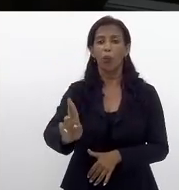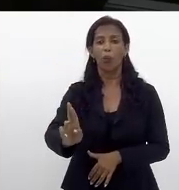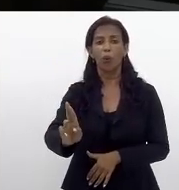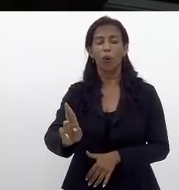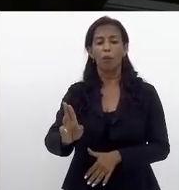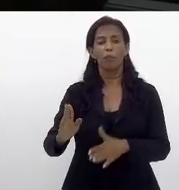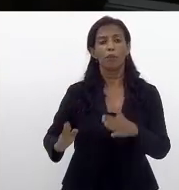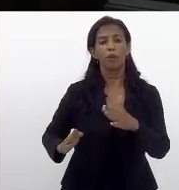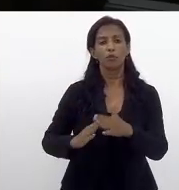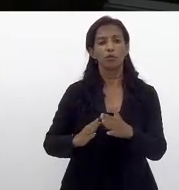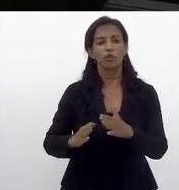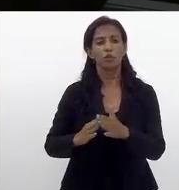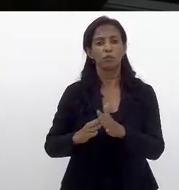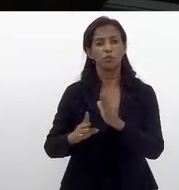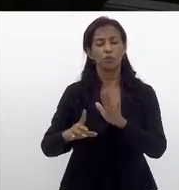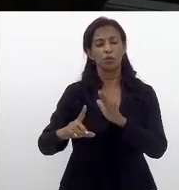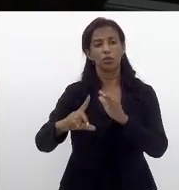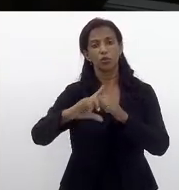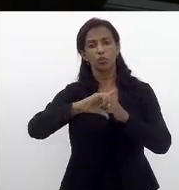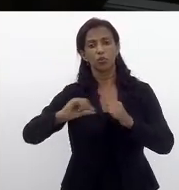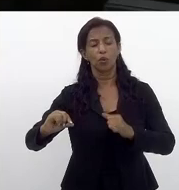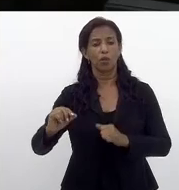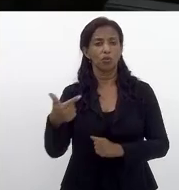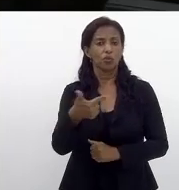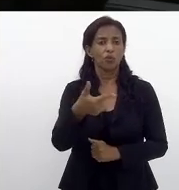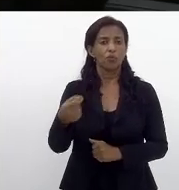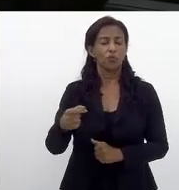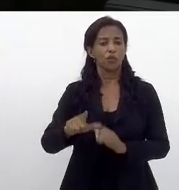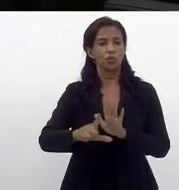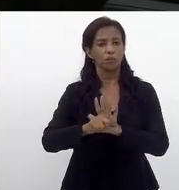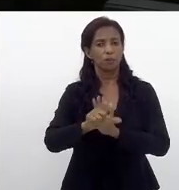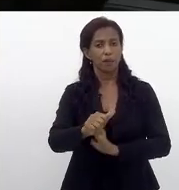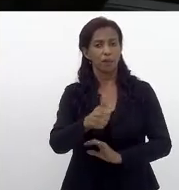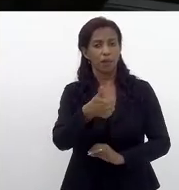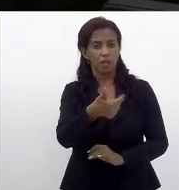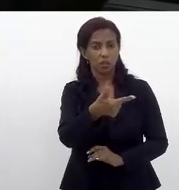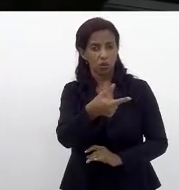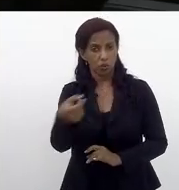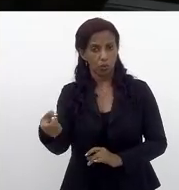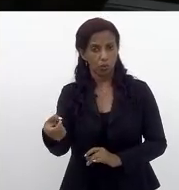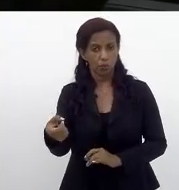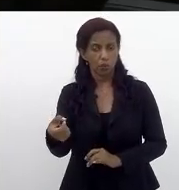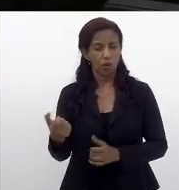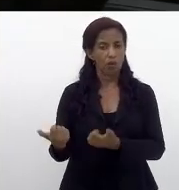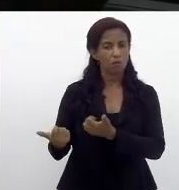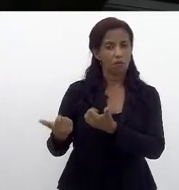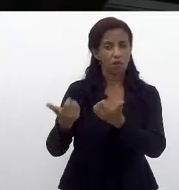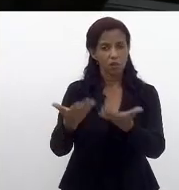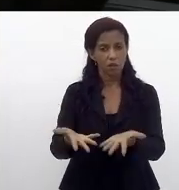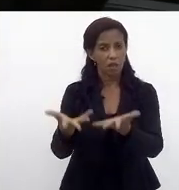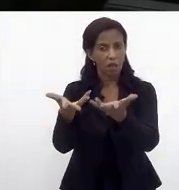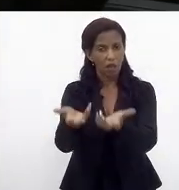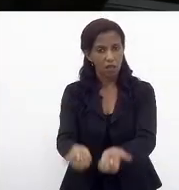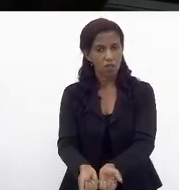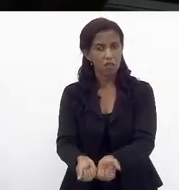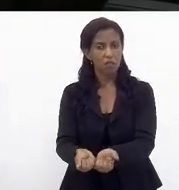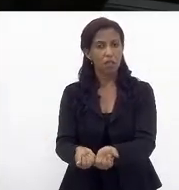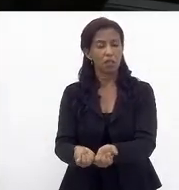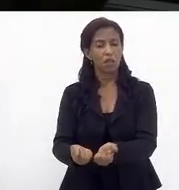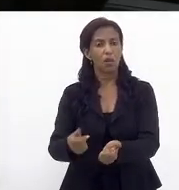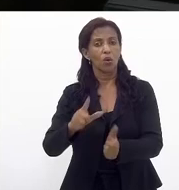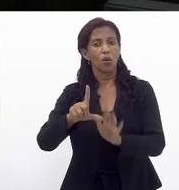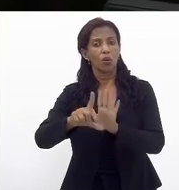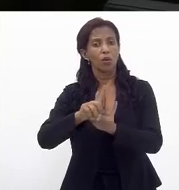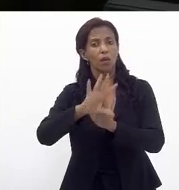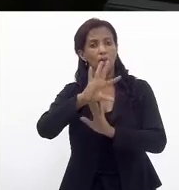pelos limites previstos no artigo 20 da lei complementar Federal 122 mil será considerado o que dispõe a lei